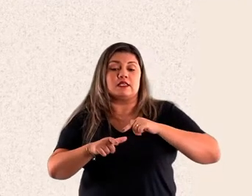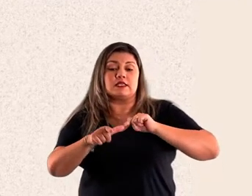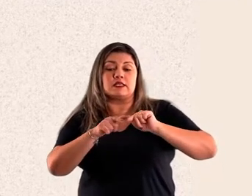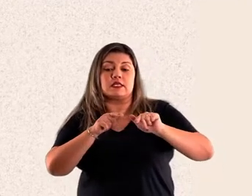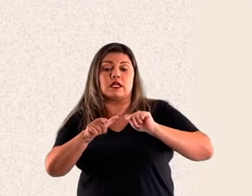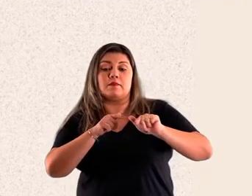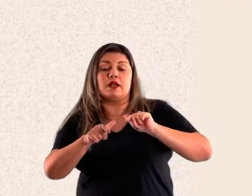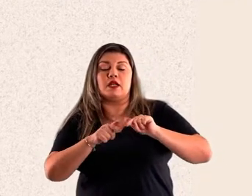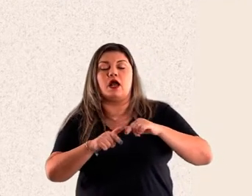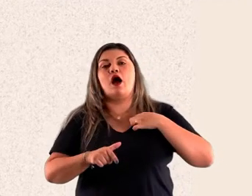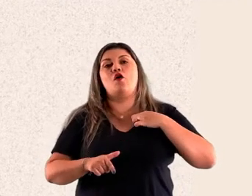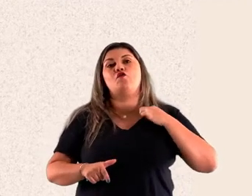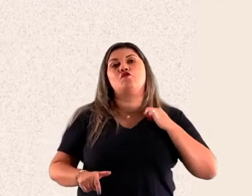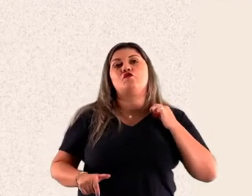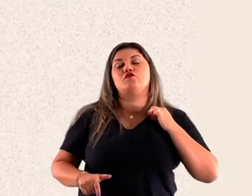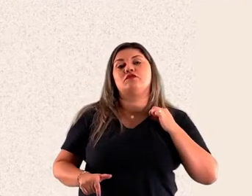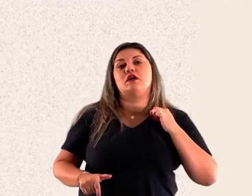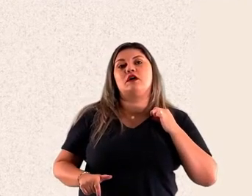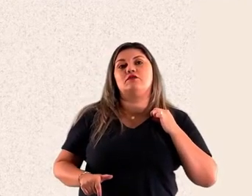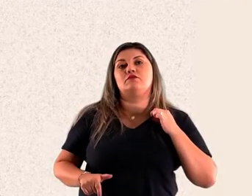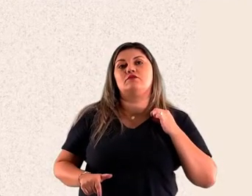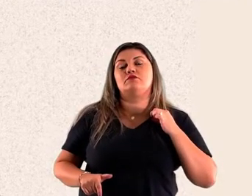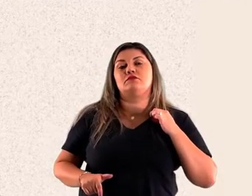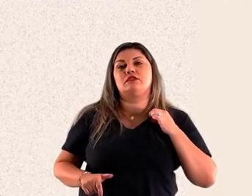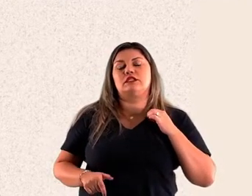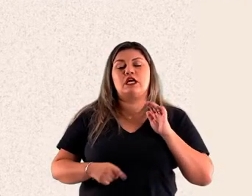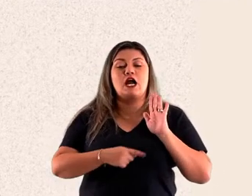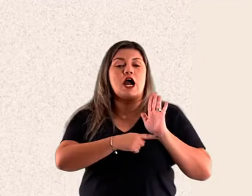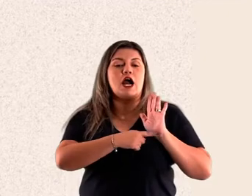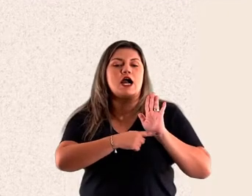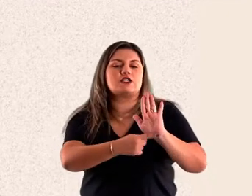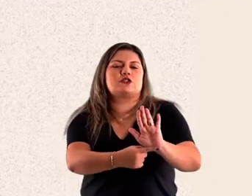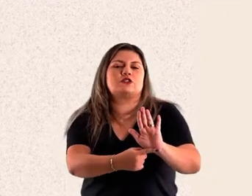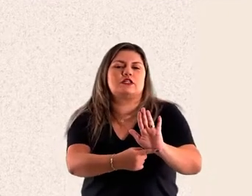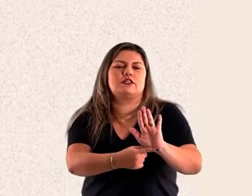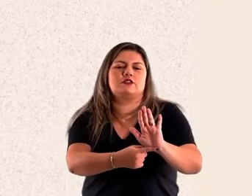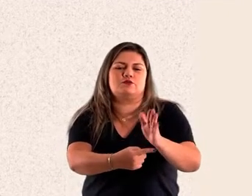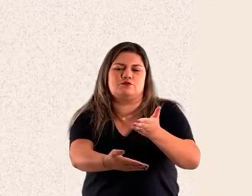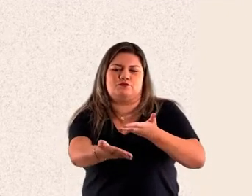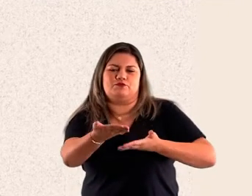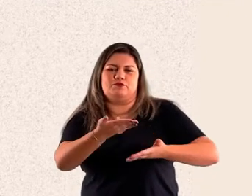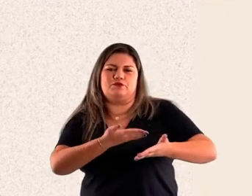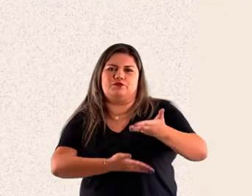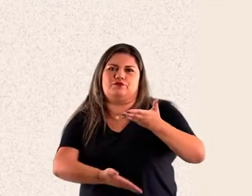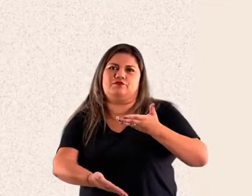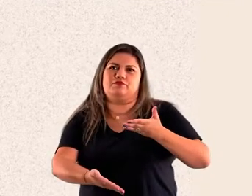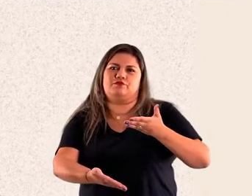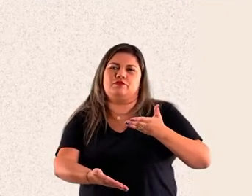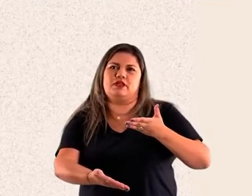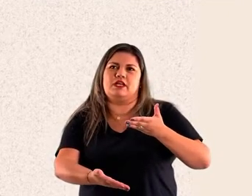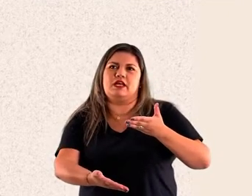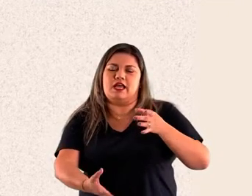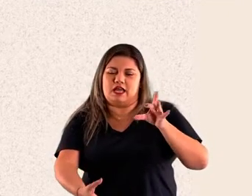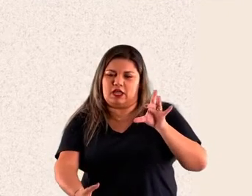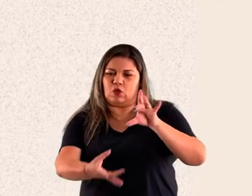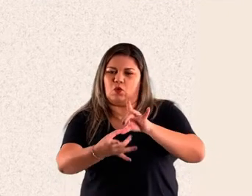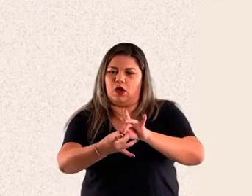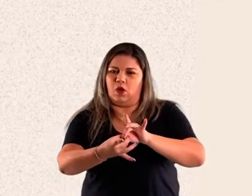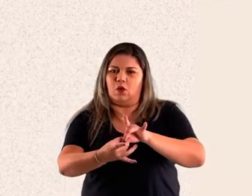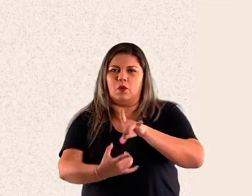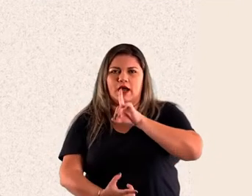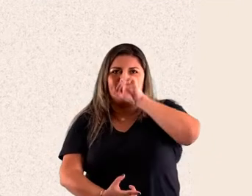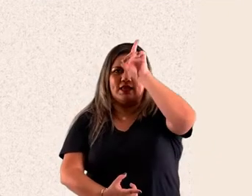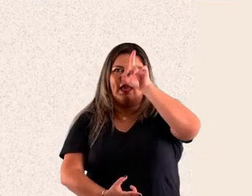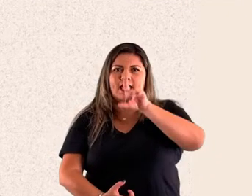programa de voluntariado então servindo aos outros e aí casa com essa ideia né do Dalai Lama de